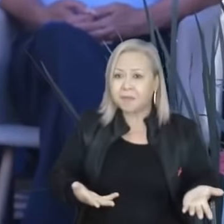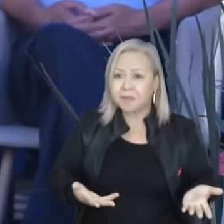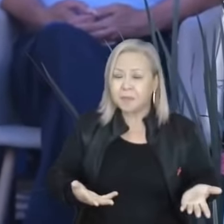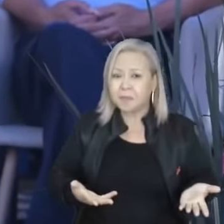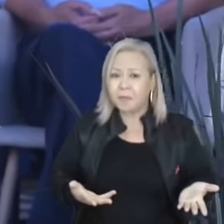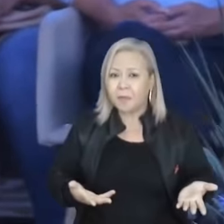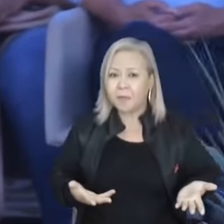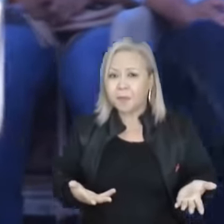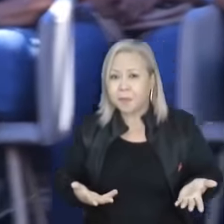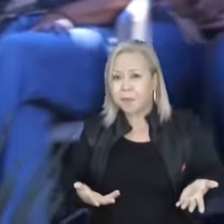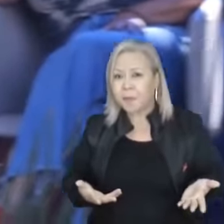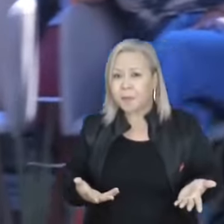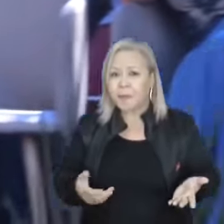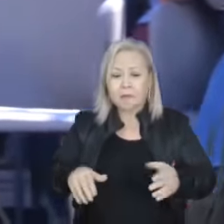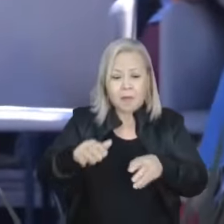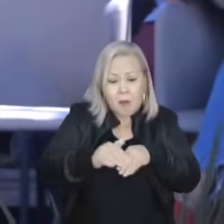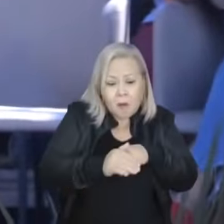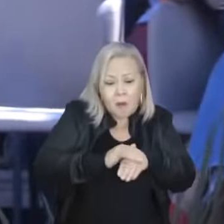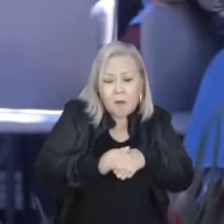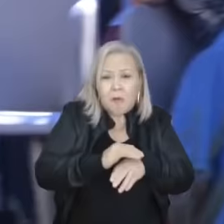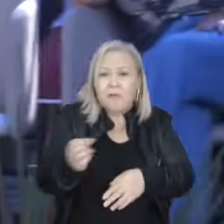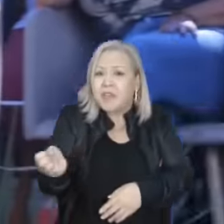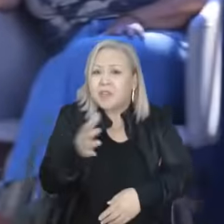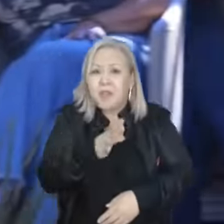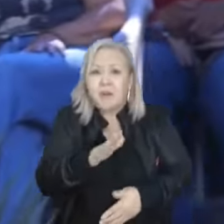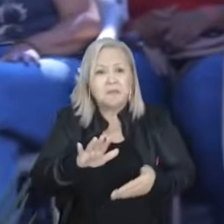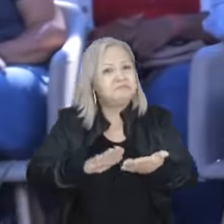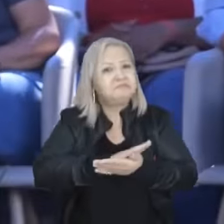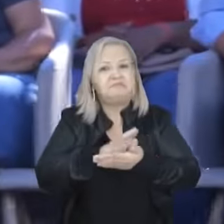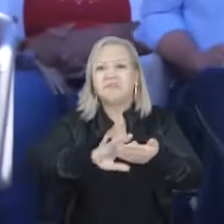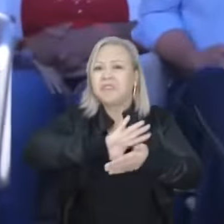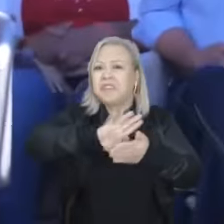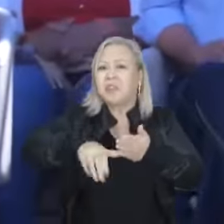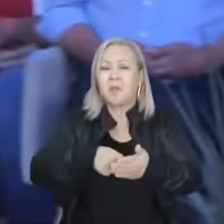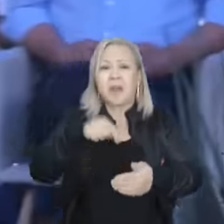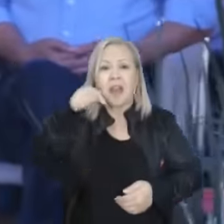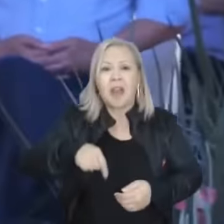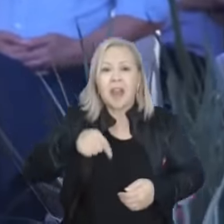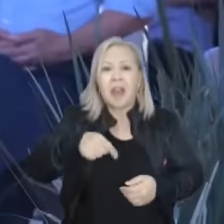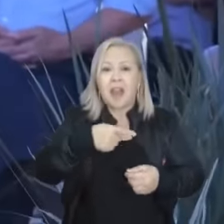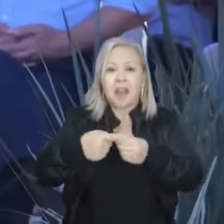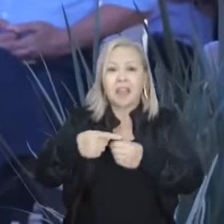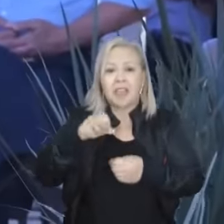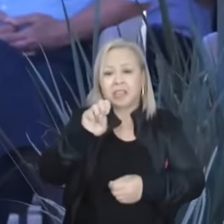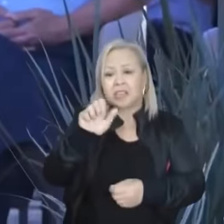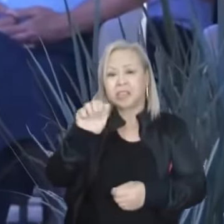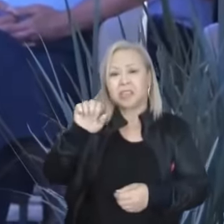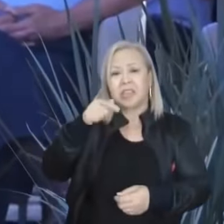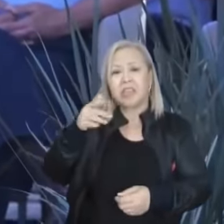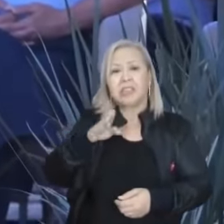um tênis novo e ninguém rouba. Aqui em São Bernardo do Campo, o meu filho, eu comprava um tênis, ele tinha que raspar o tênis